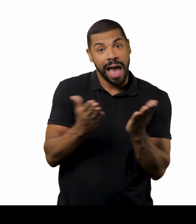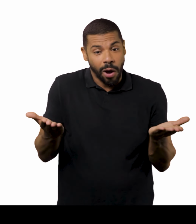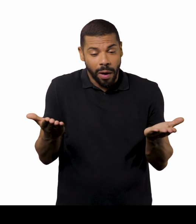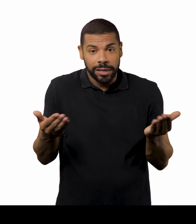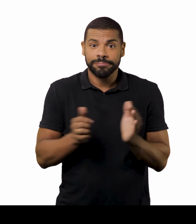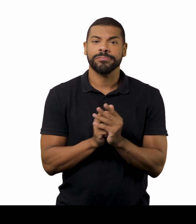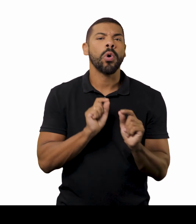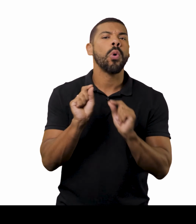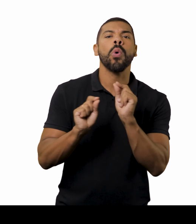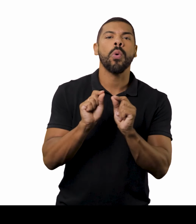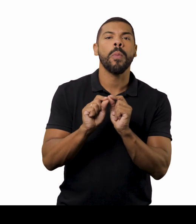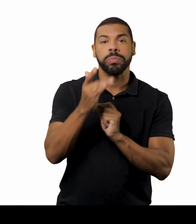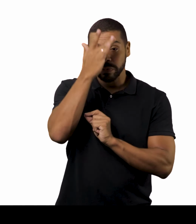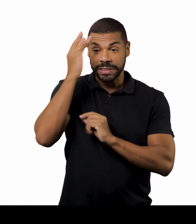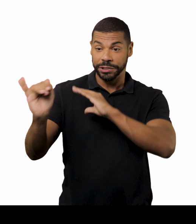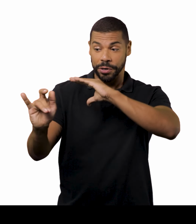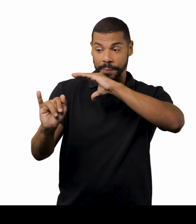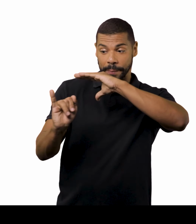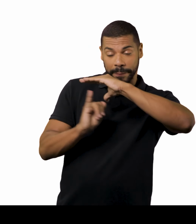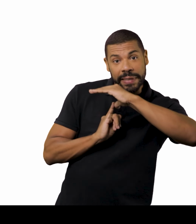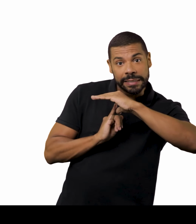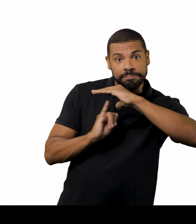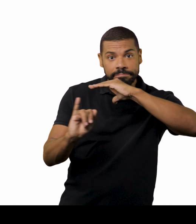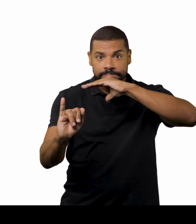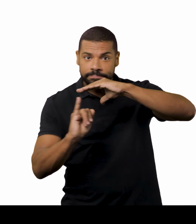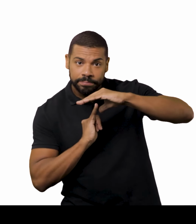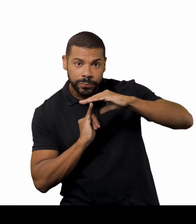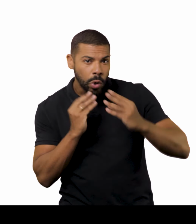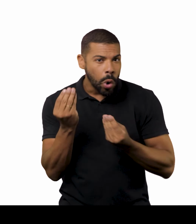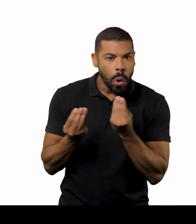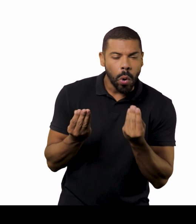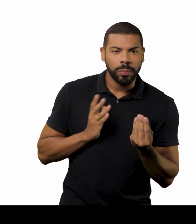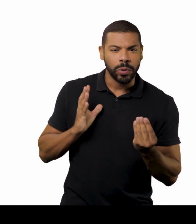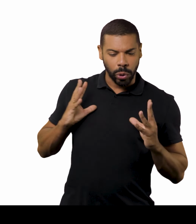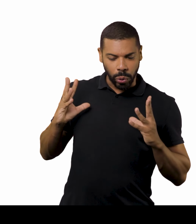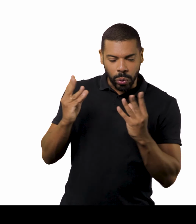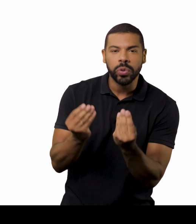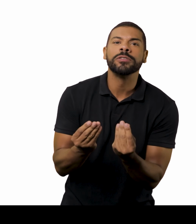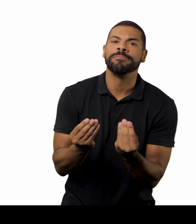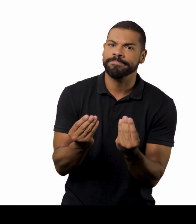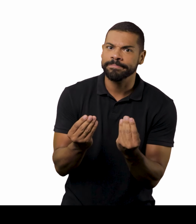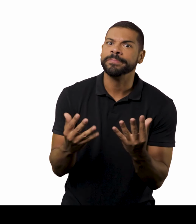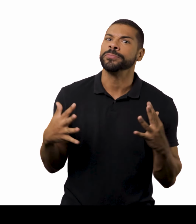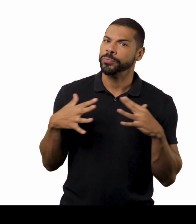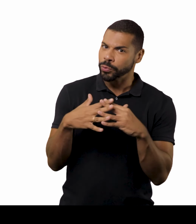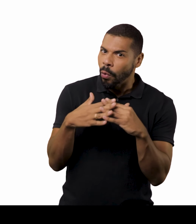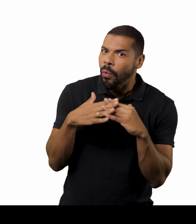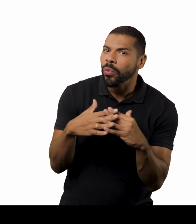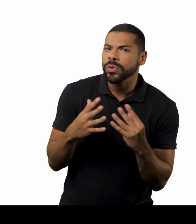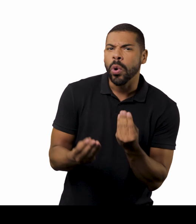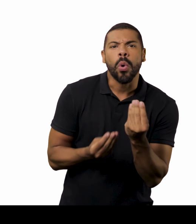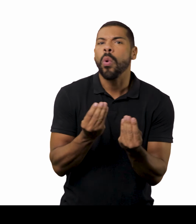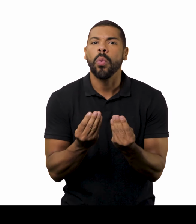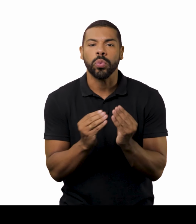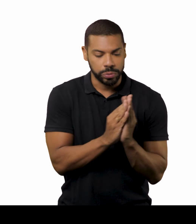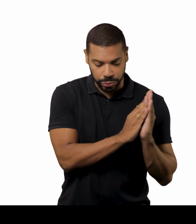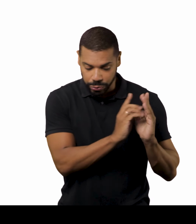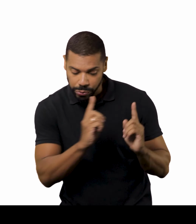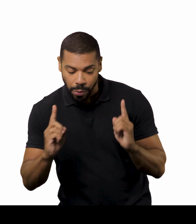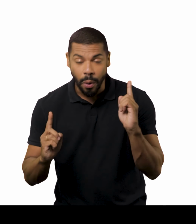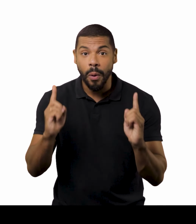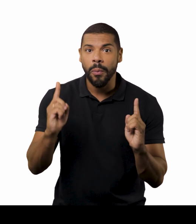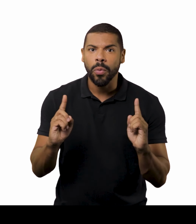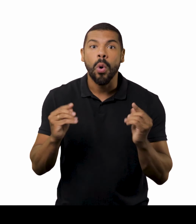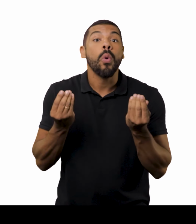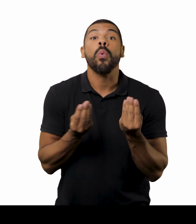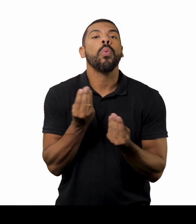diante de uma crise absurda de imigração. Essa questão da travessia mexeu muito com a gente também, assim, quanto tempo